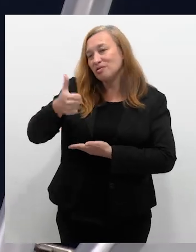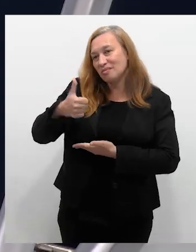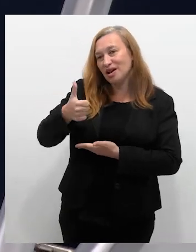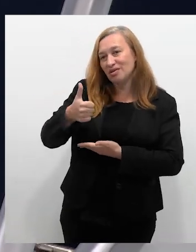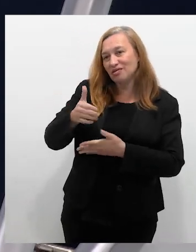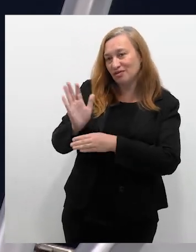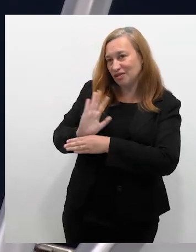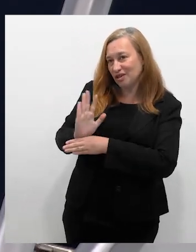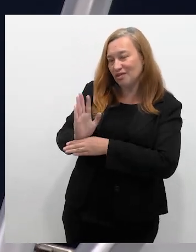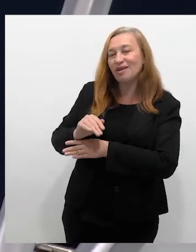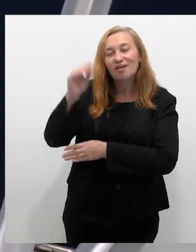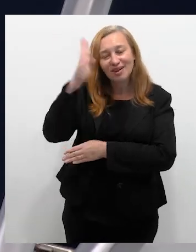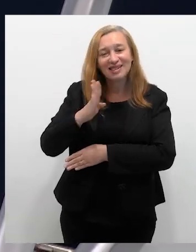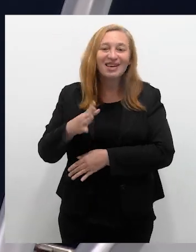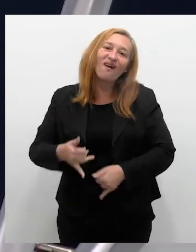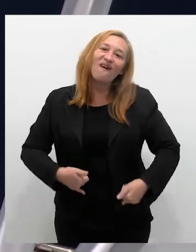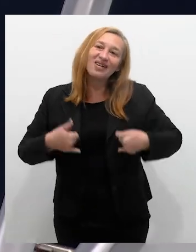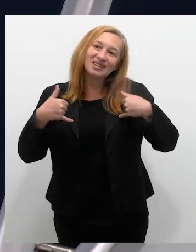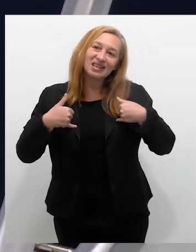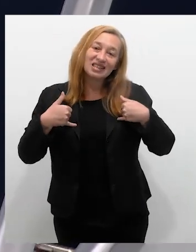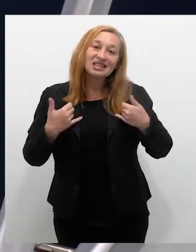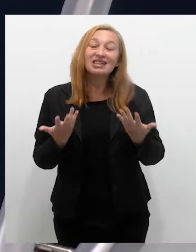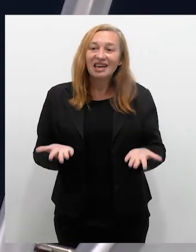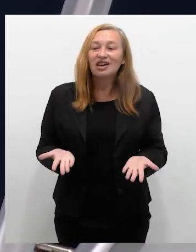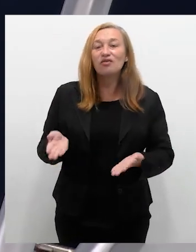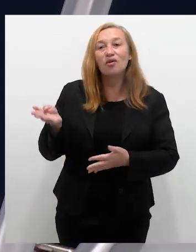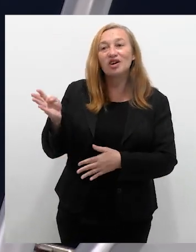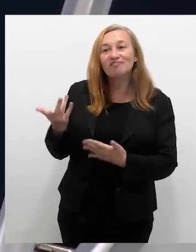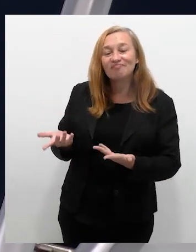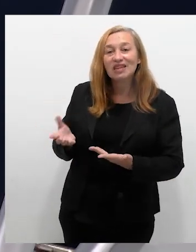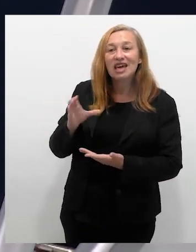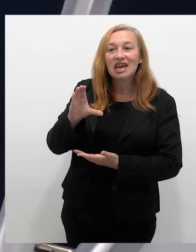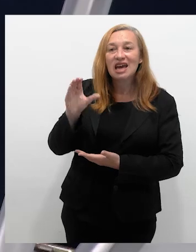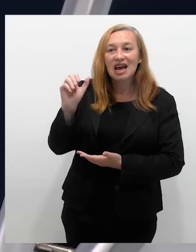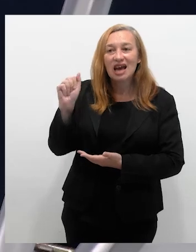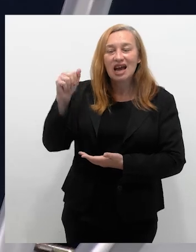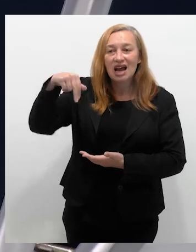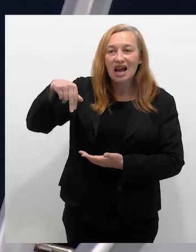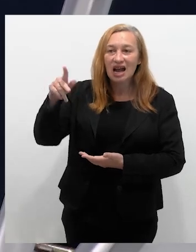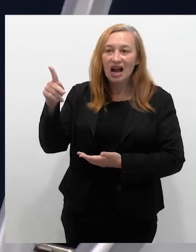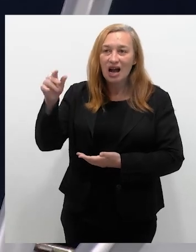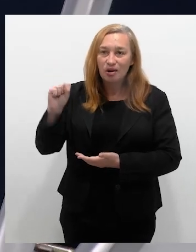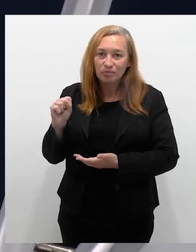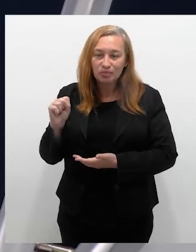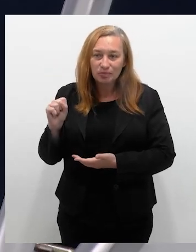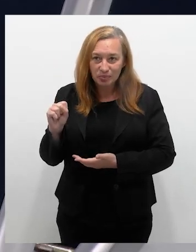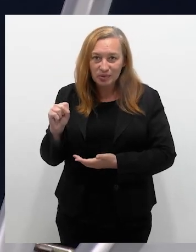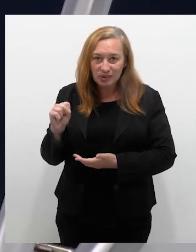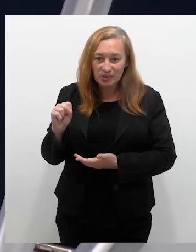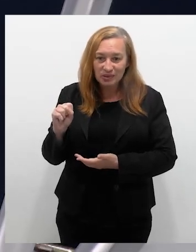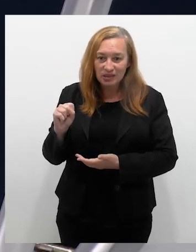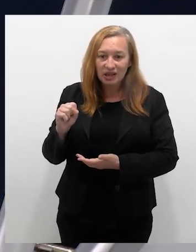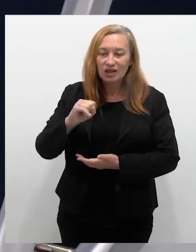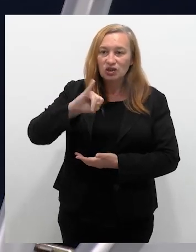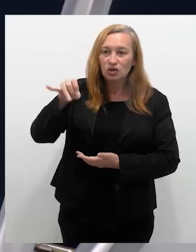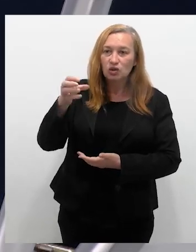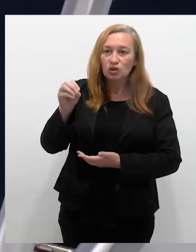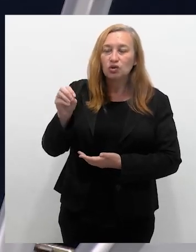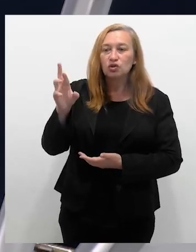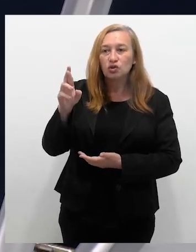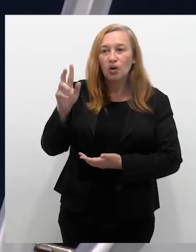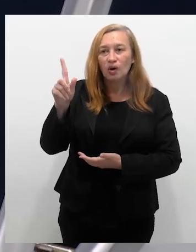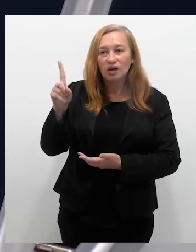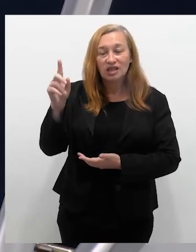brasileiro, gente, olha que orgulho. Nós rodamos em Campos do Jordão, contamos com o apoio de vários empresários locais, foi isso